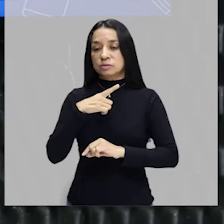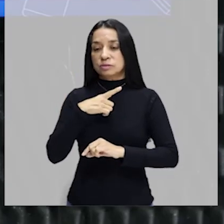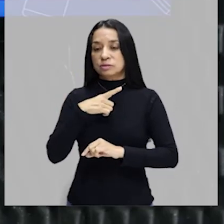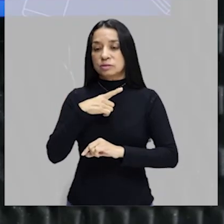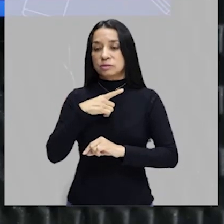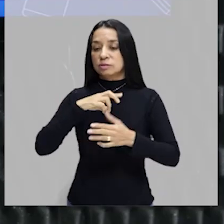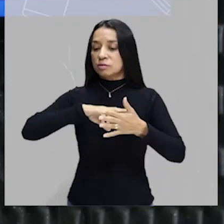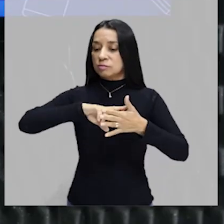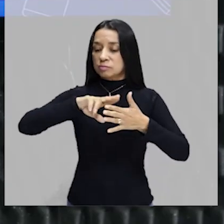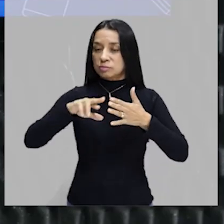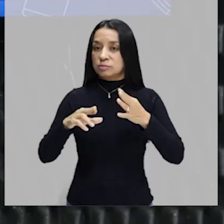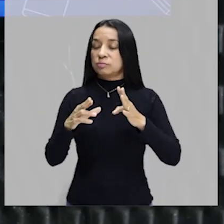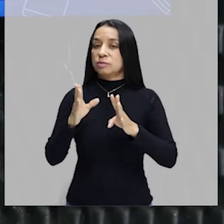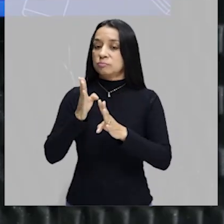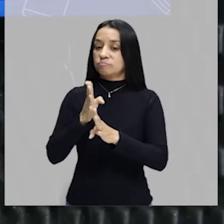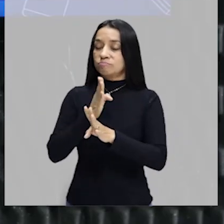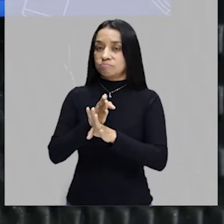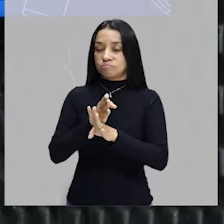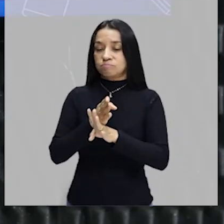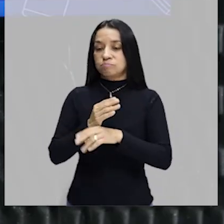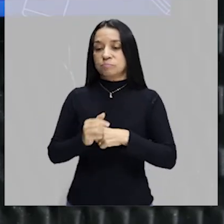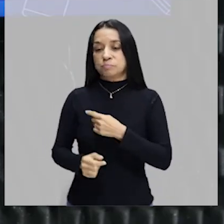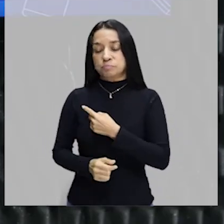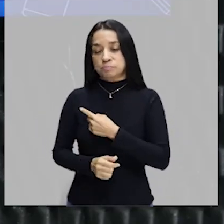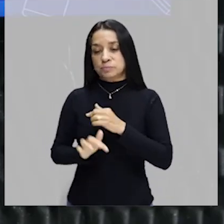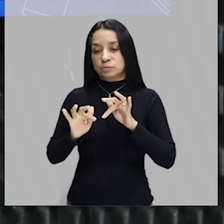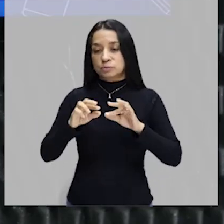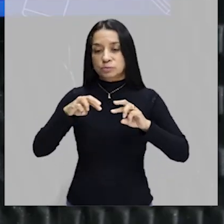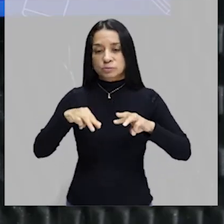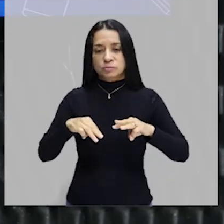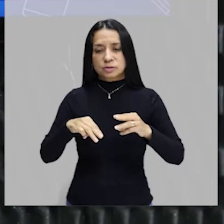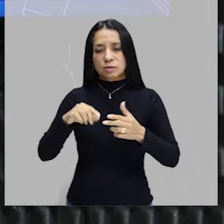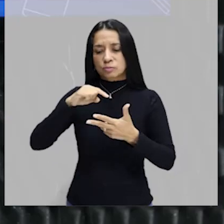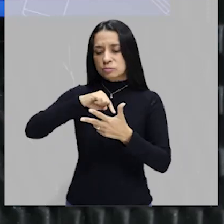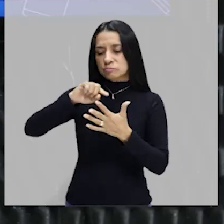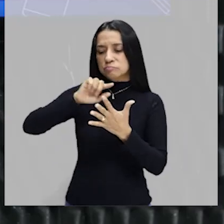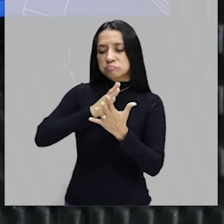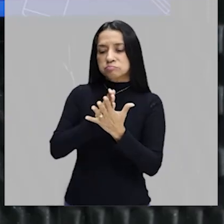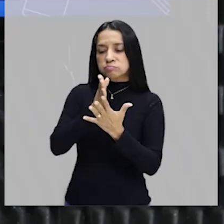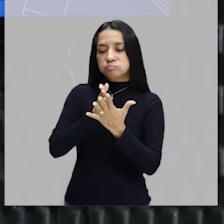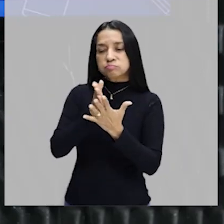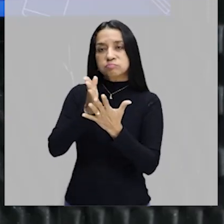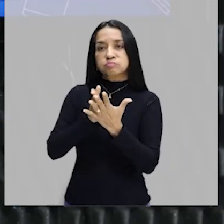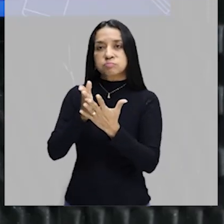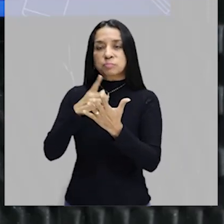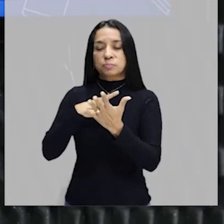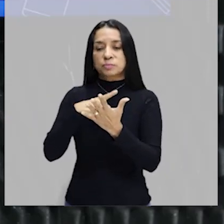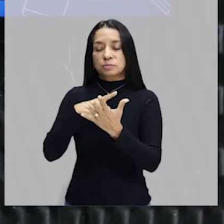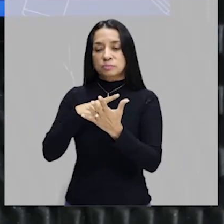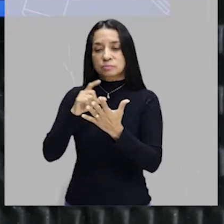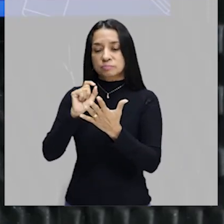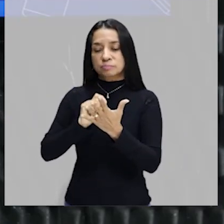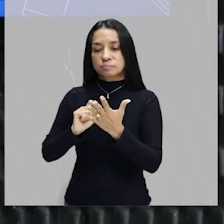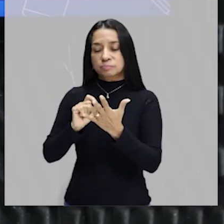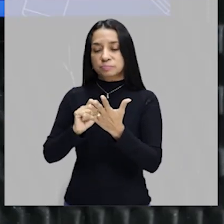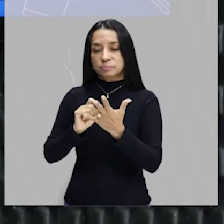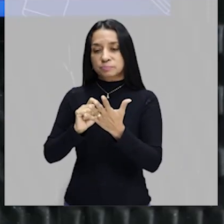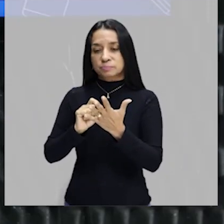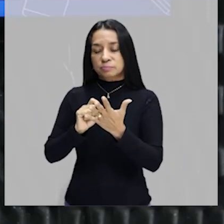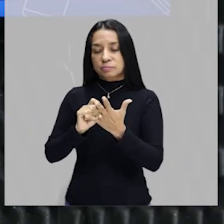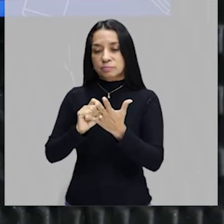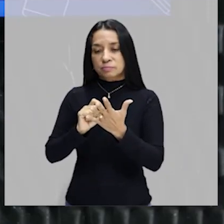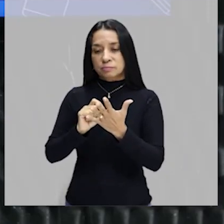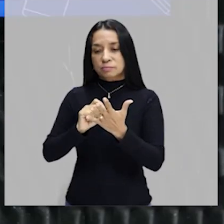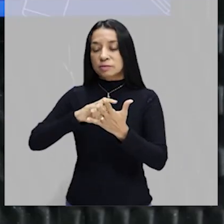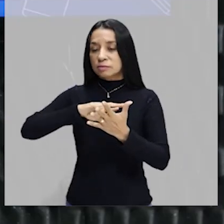as espécies. E no final de cada galinho dessa árvore, de cada ramo, nós temos aí